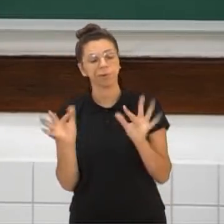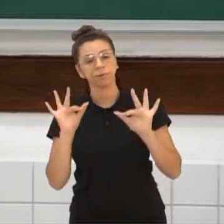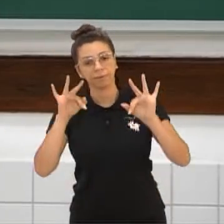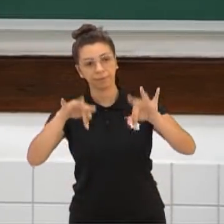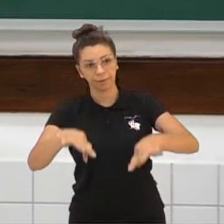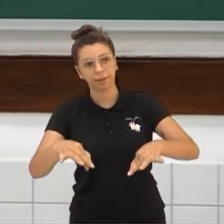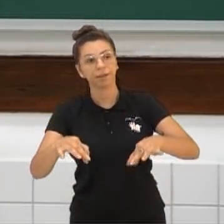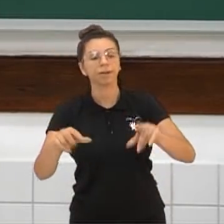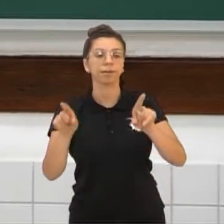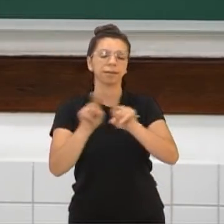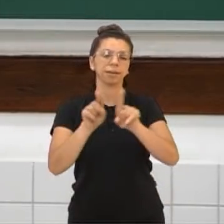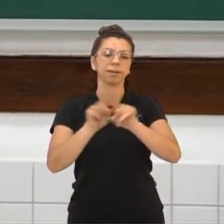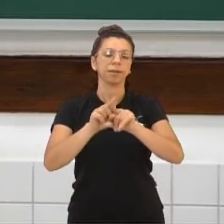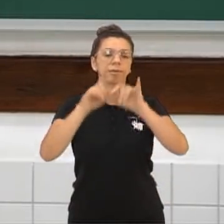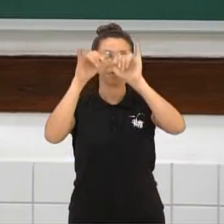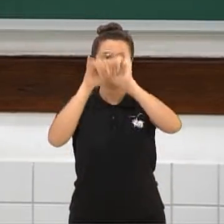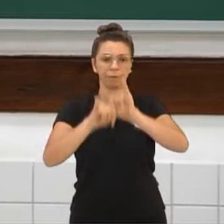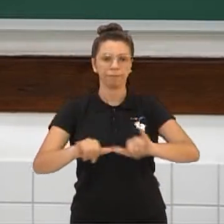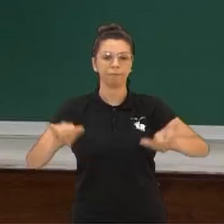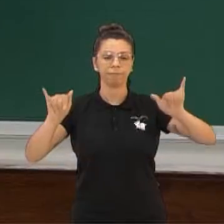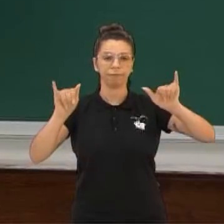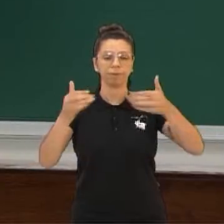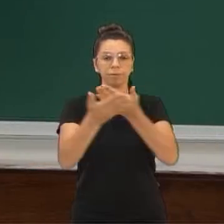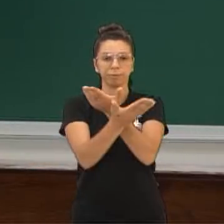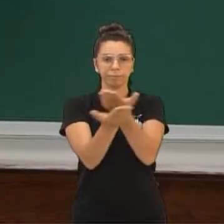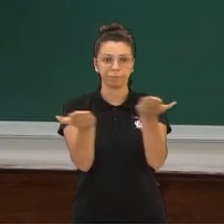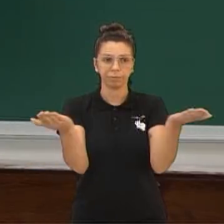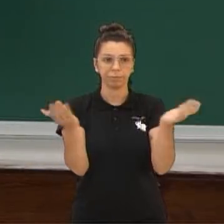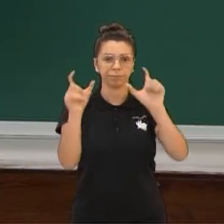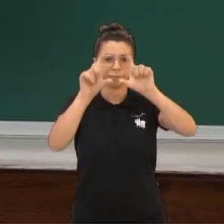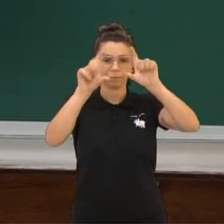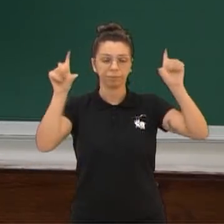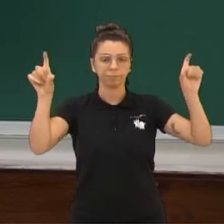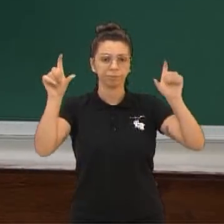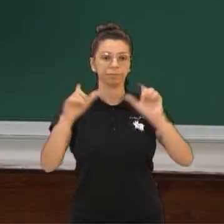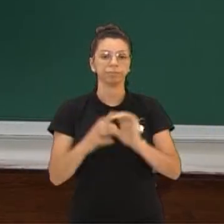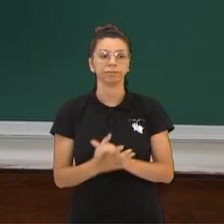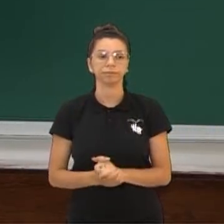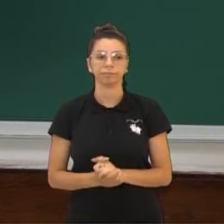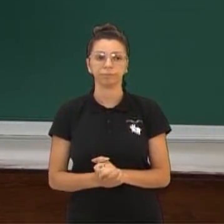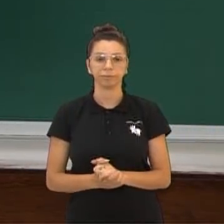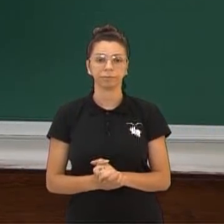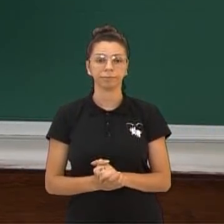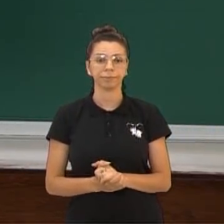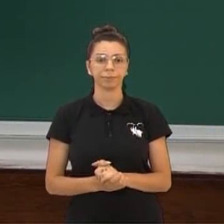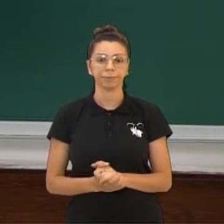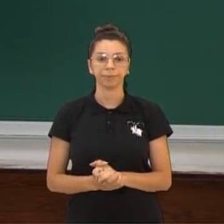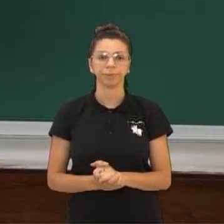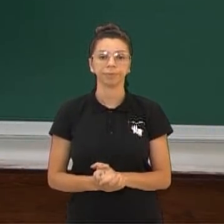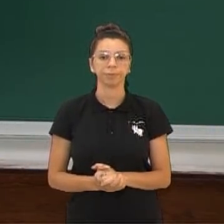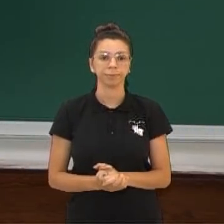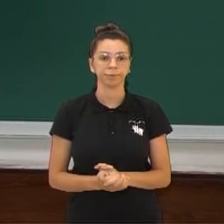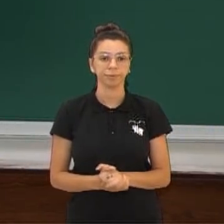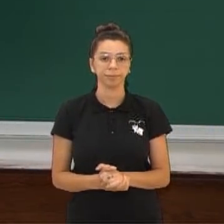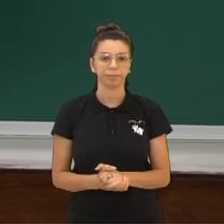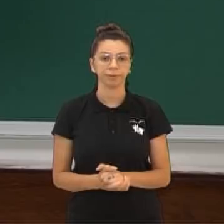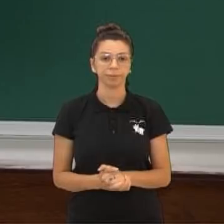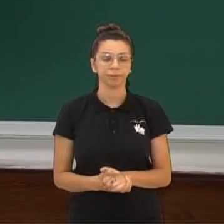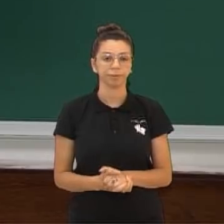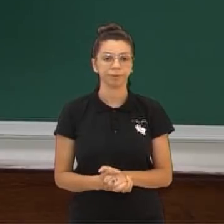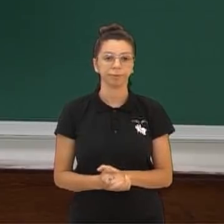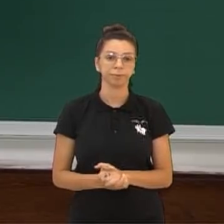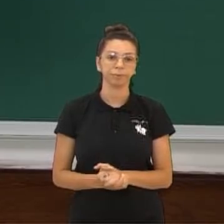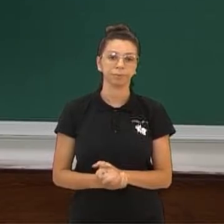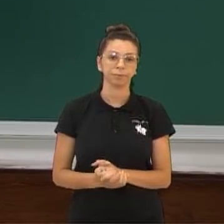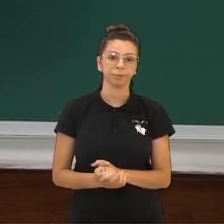pessoal. Nós temos aqui só uma mensagem para vocês. Diz assim, ó: Knowledge of languages in the